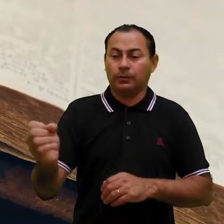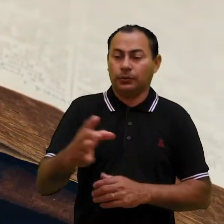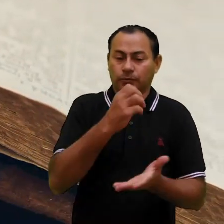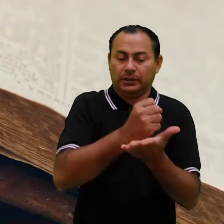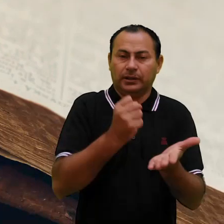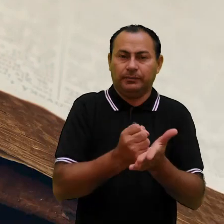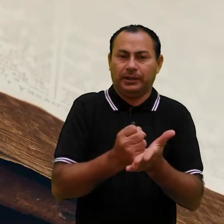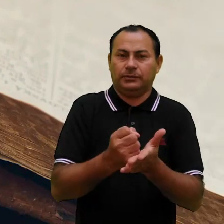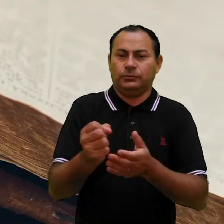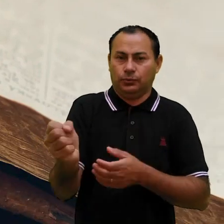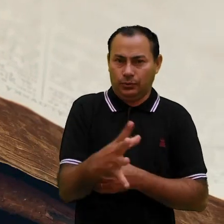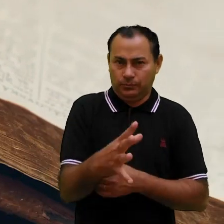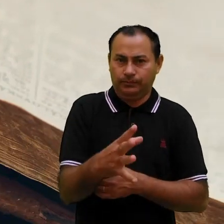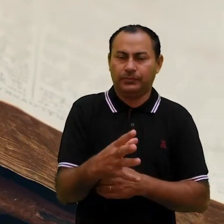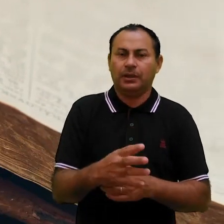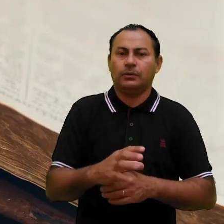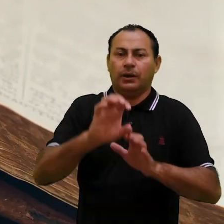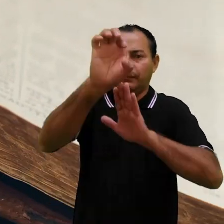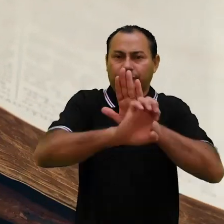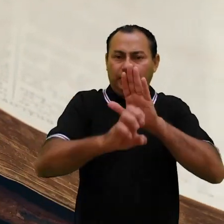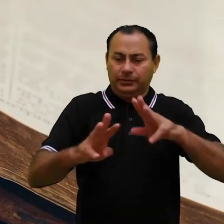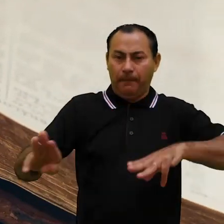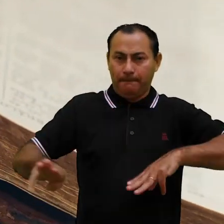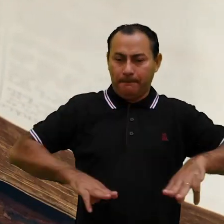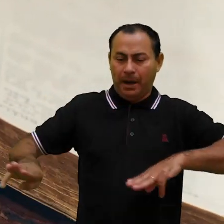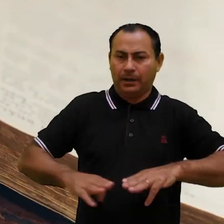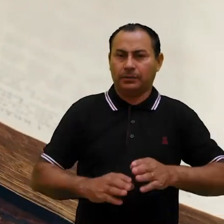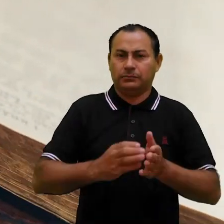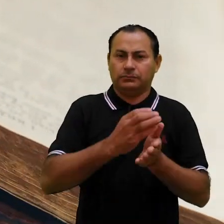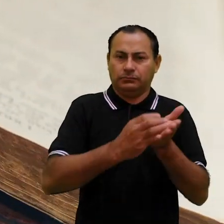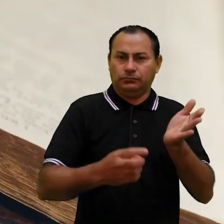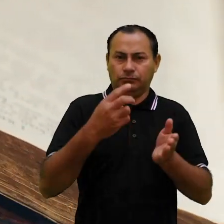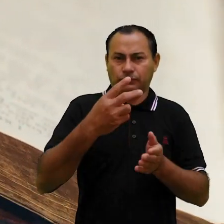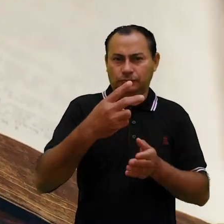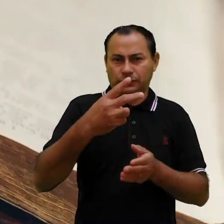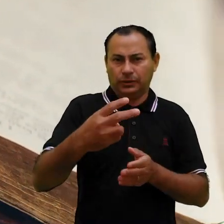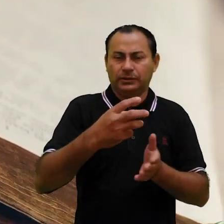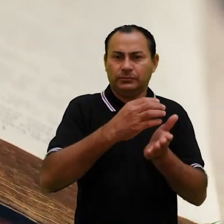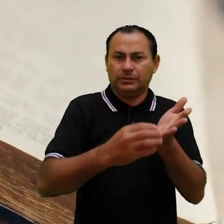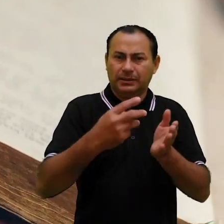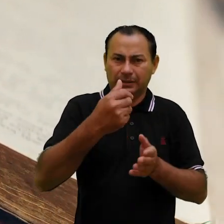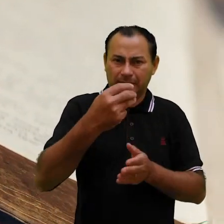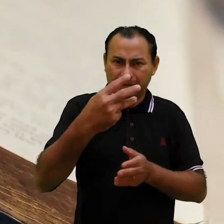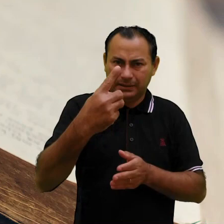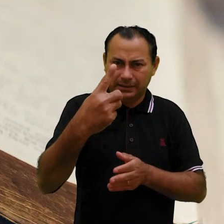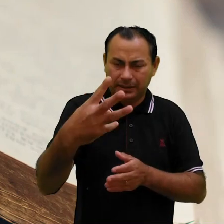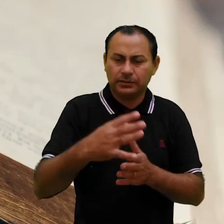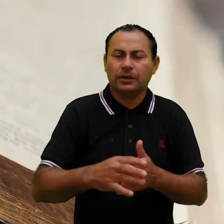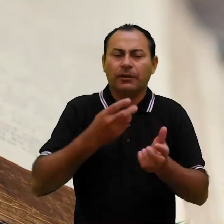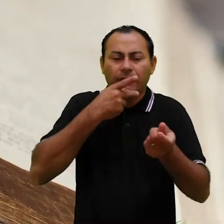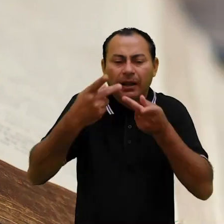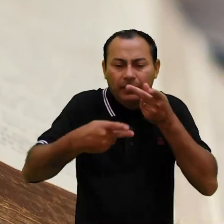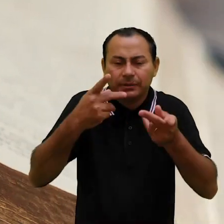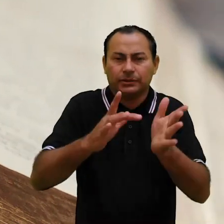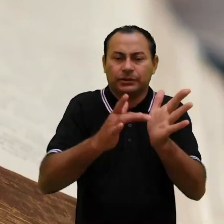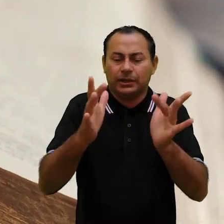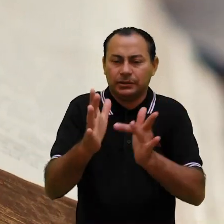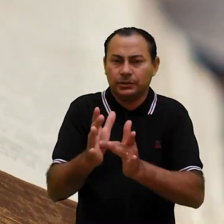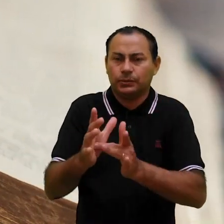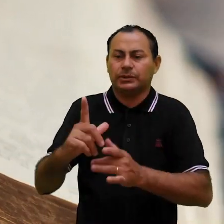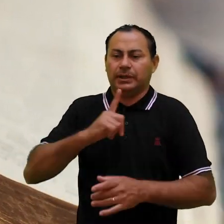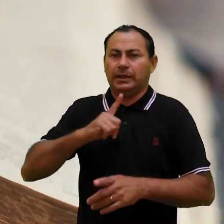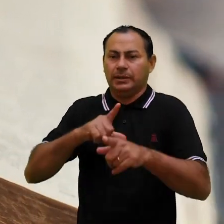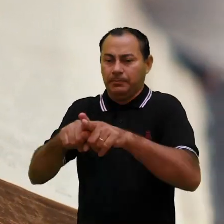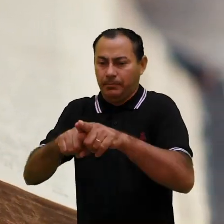de Marcos, capítulo 6, versículo 3, lemos sobre a discussão a respeito do fato de Jesus ser um homem com irmãos